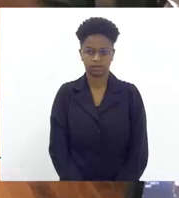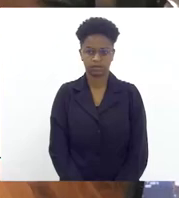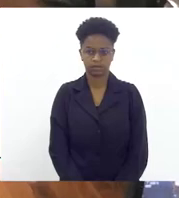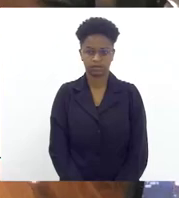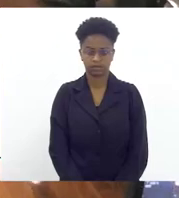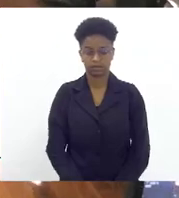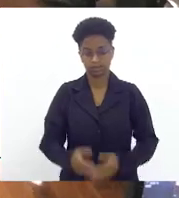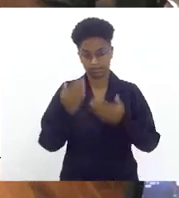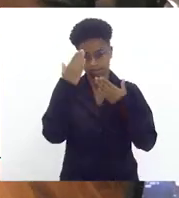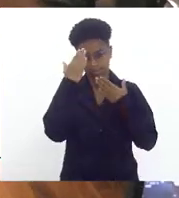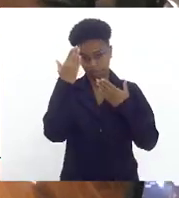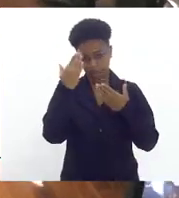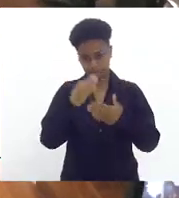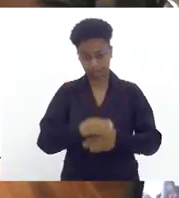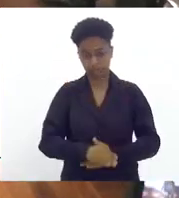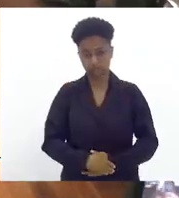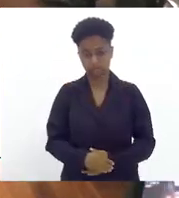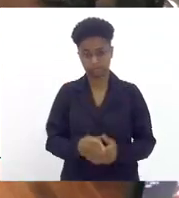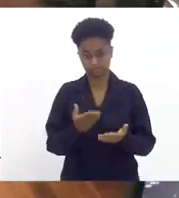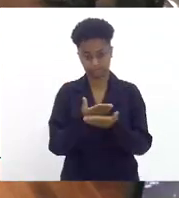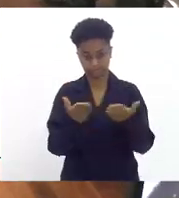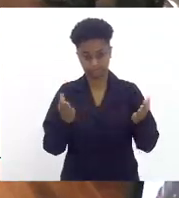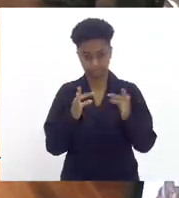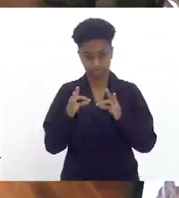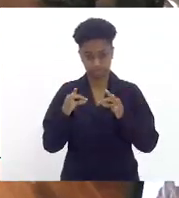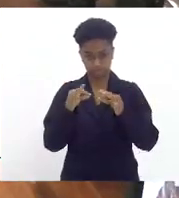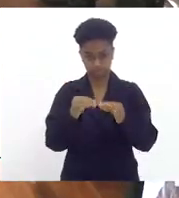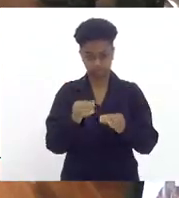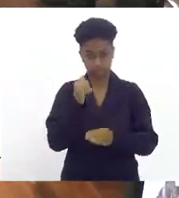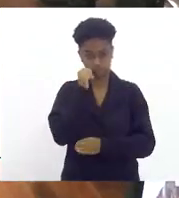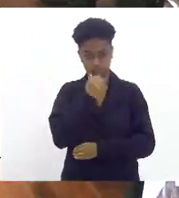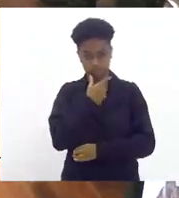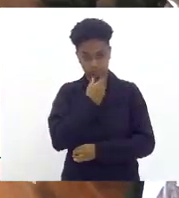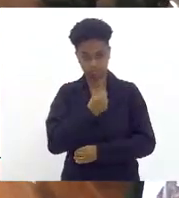Muitíssimo obrigada a todas e todos.